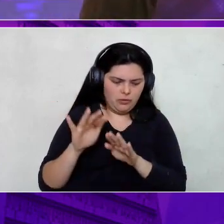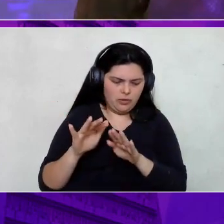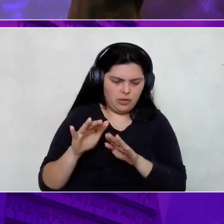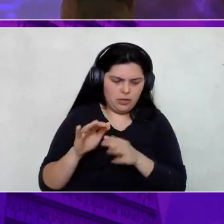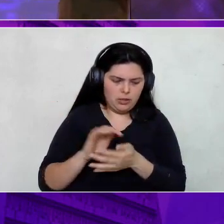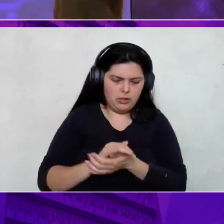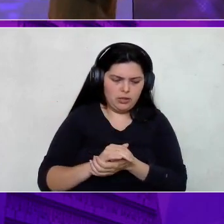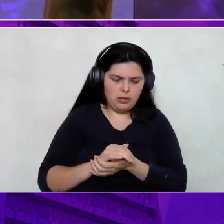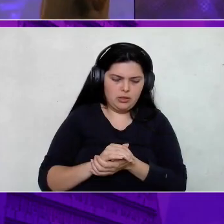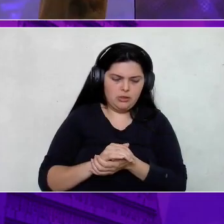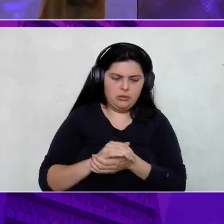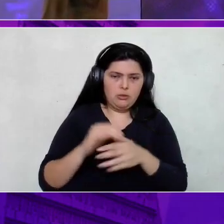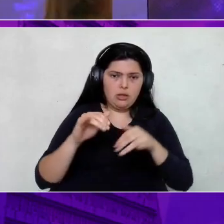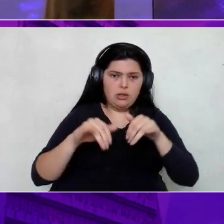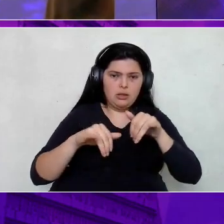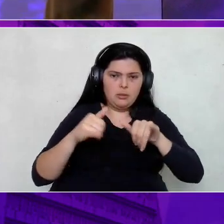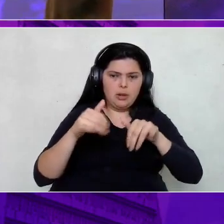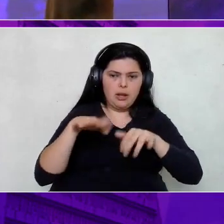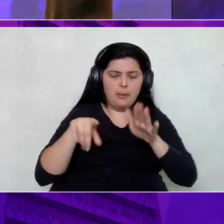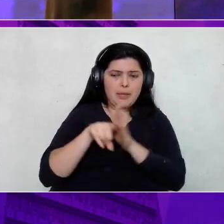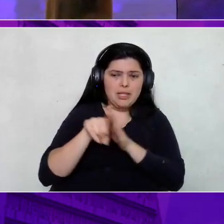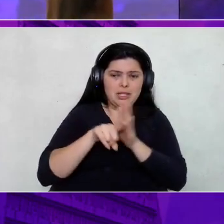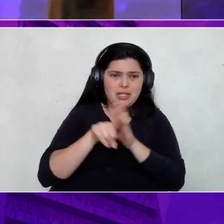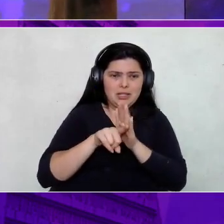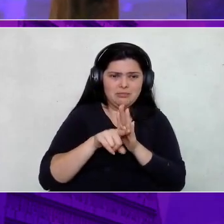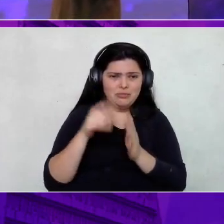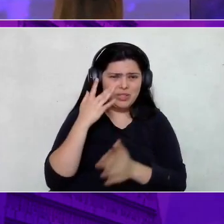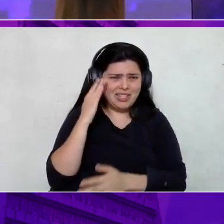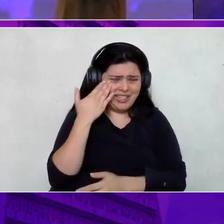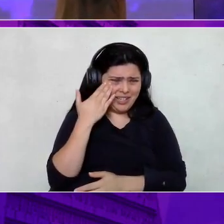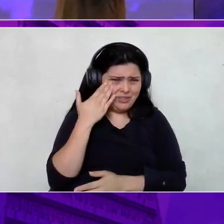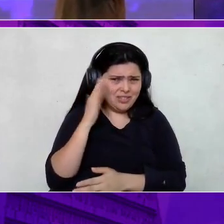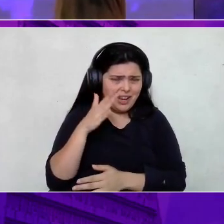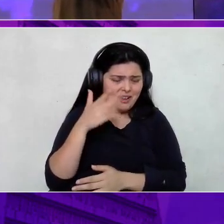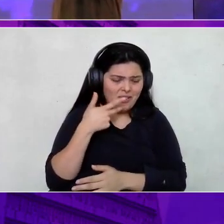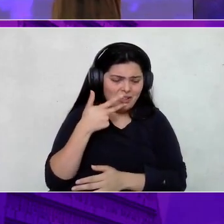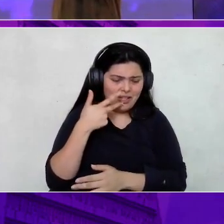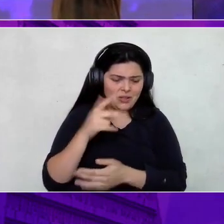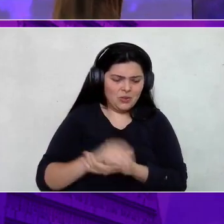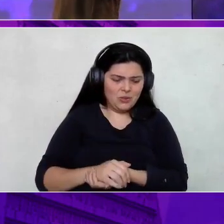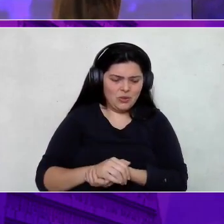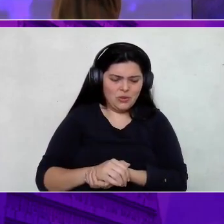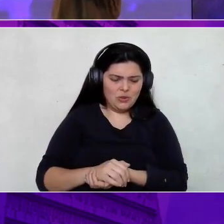pesquisa, você entendeu? Ou seja, estamos falando de